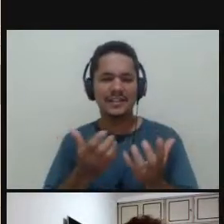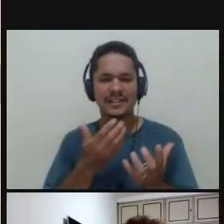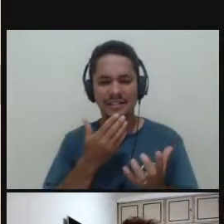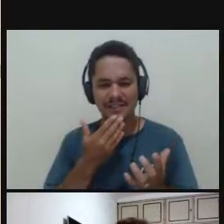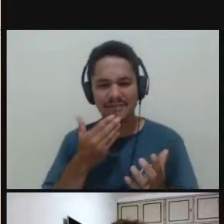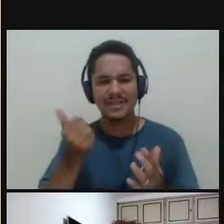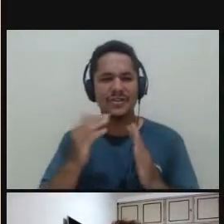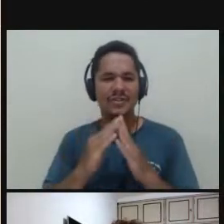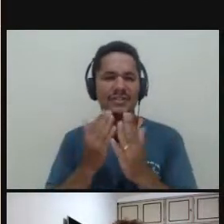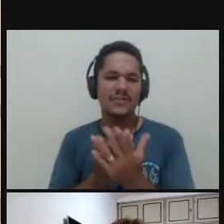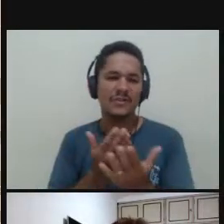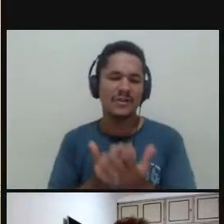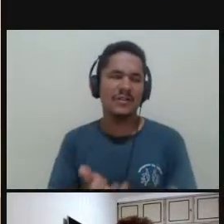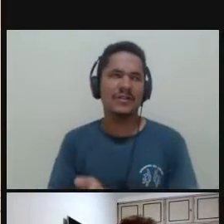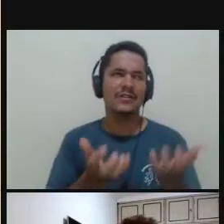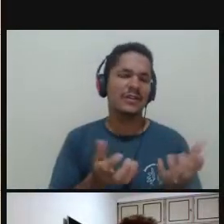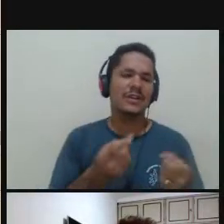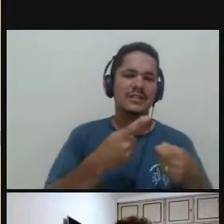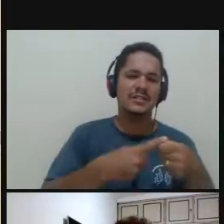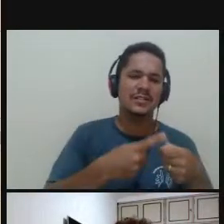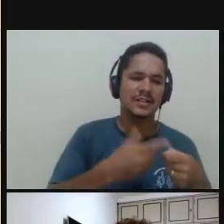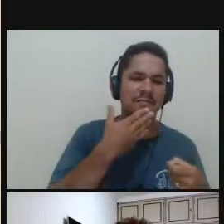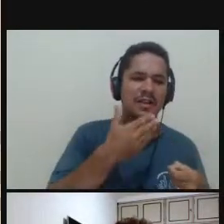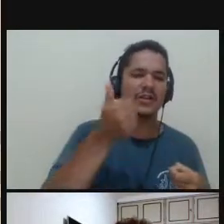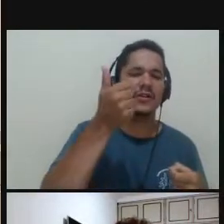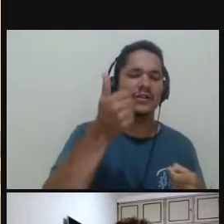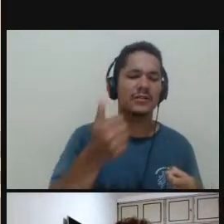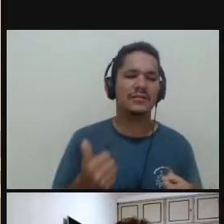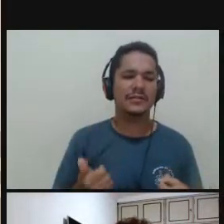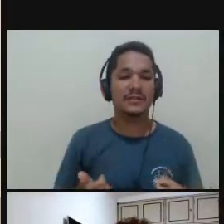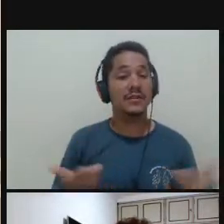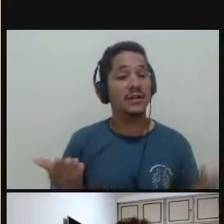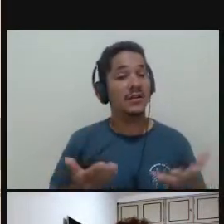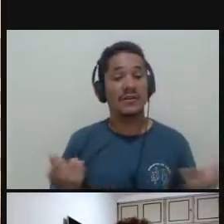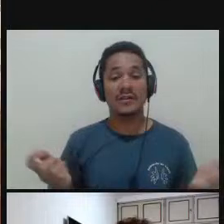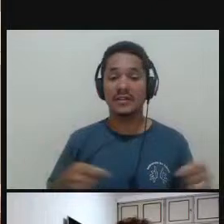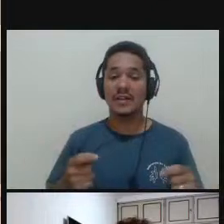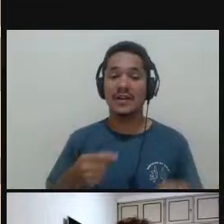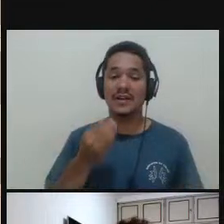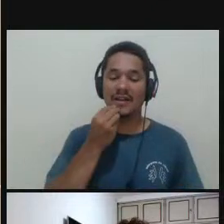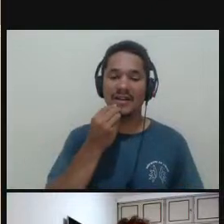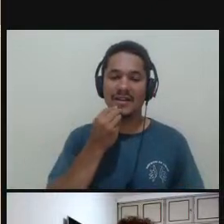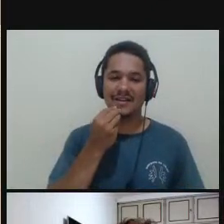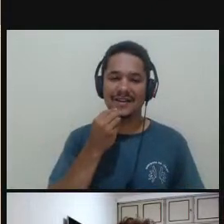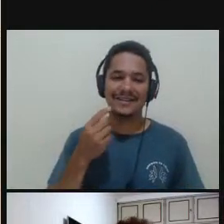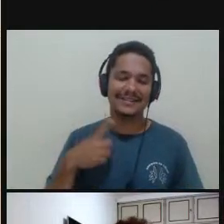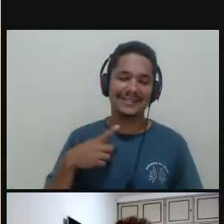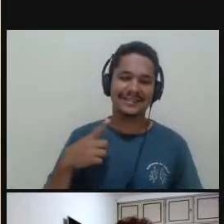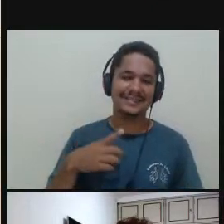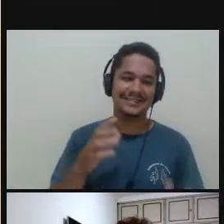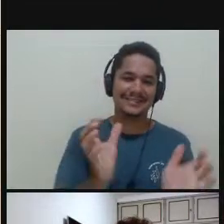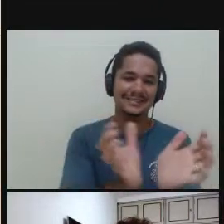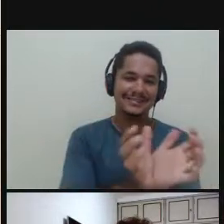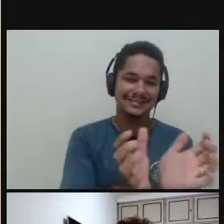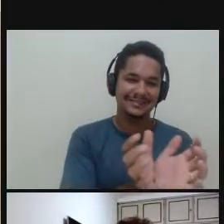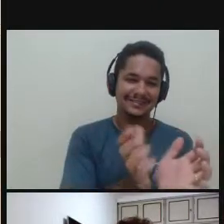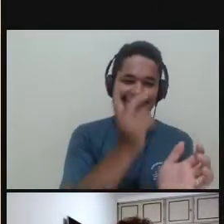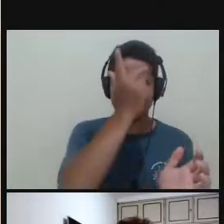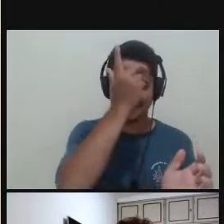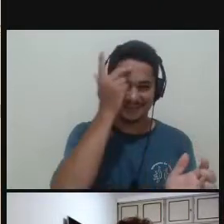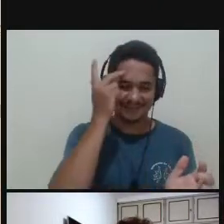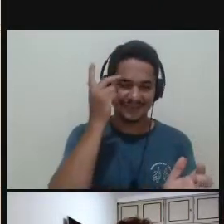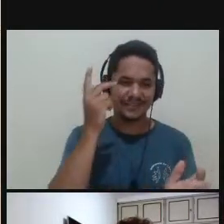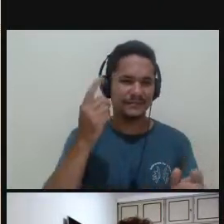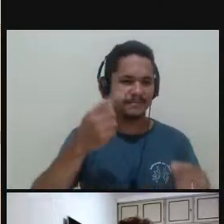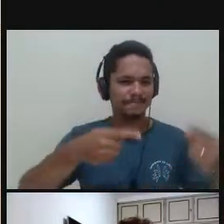que a cidade fosse assim, eu queria, então, sair uma chance, né, Valentina, de ter um grupo de pessoas, Marcelo, uma